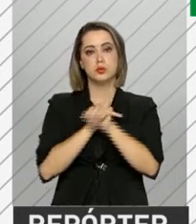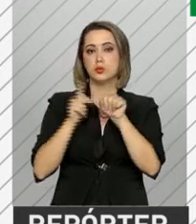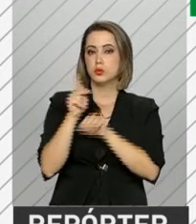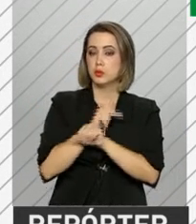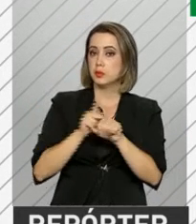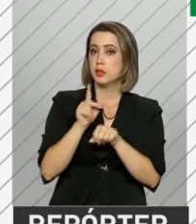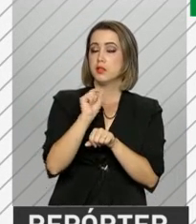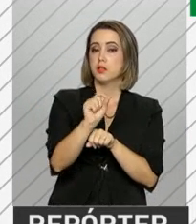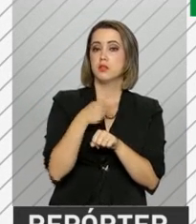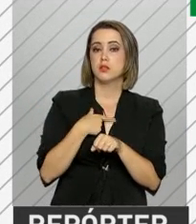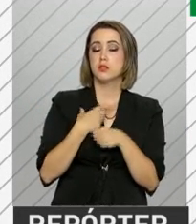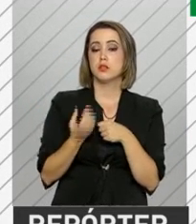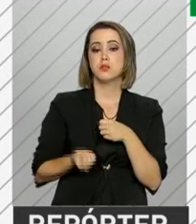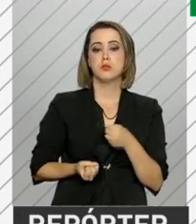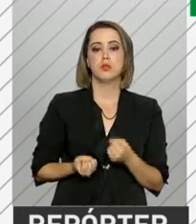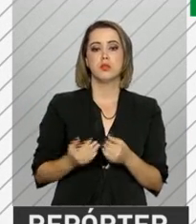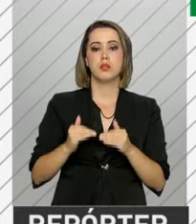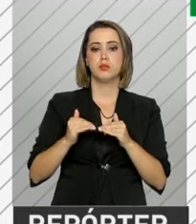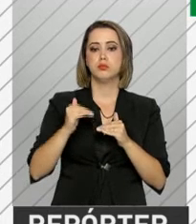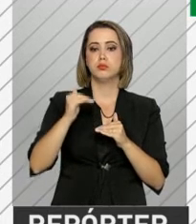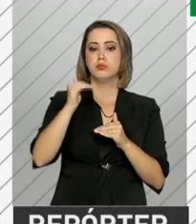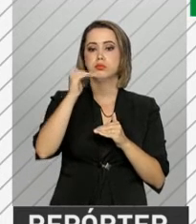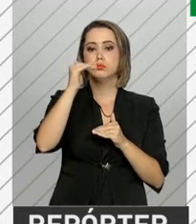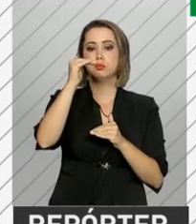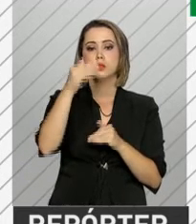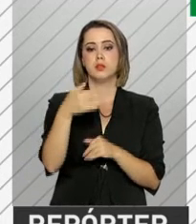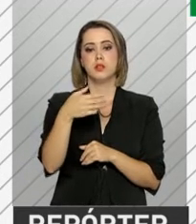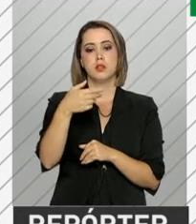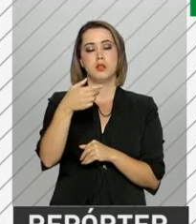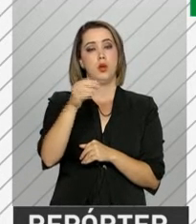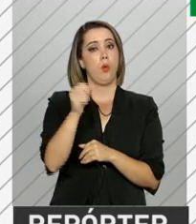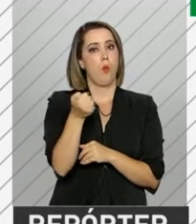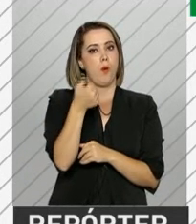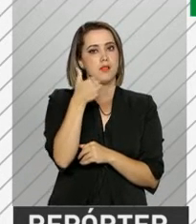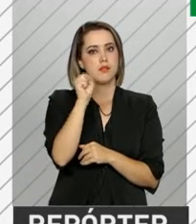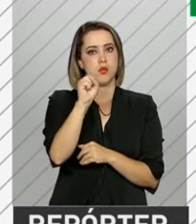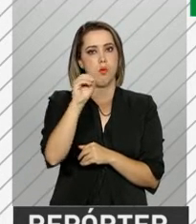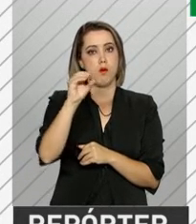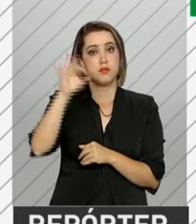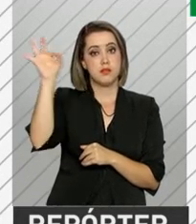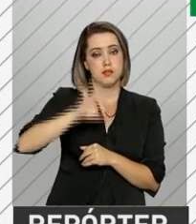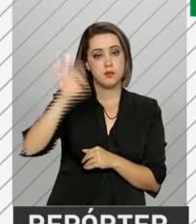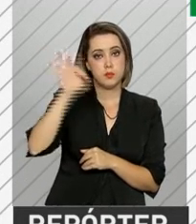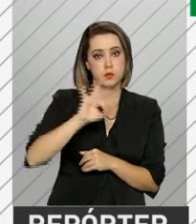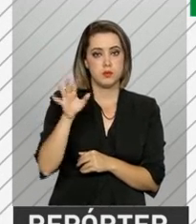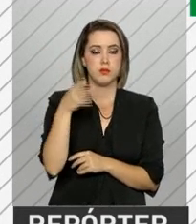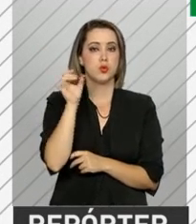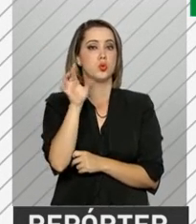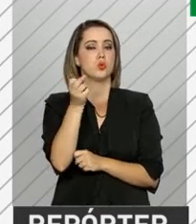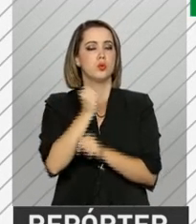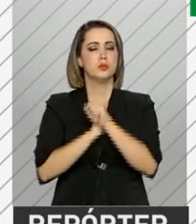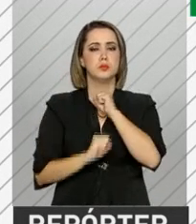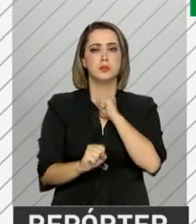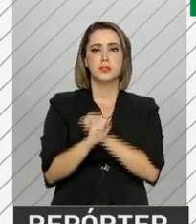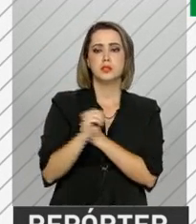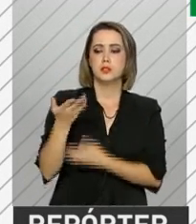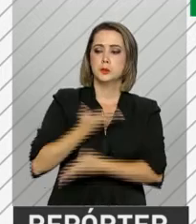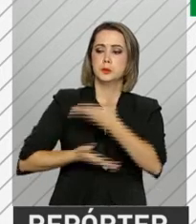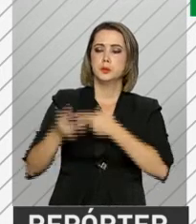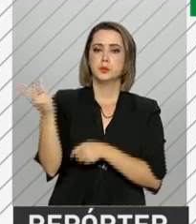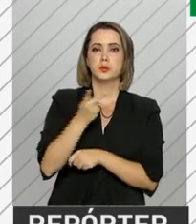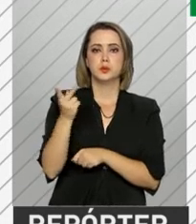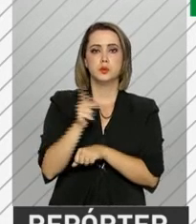unidos registrou crescimento de quase 800% só no ano passado o comércio entre os dois países